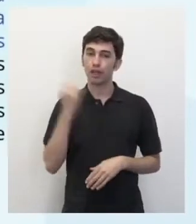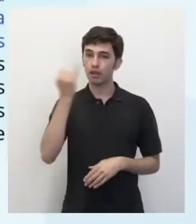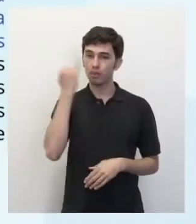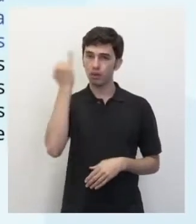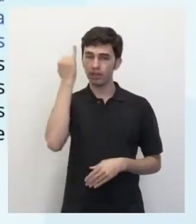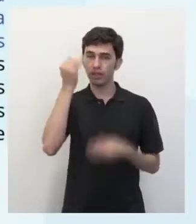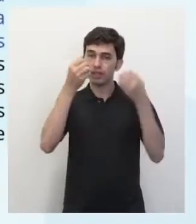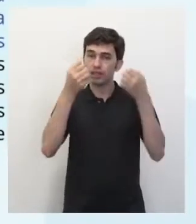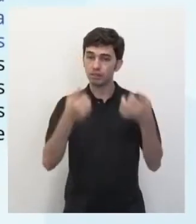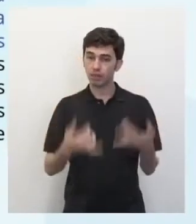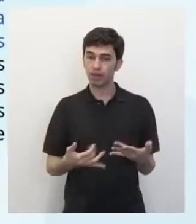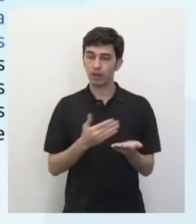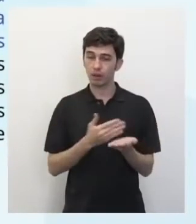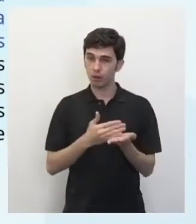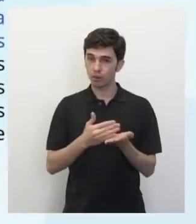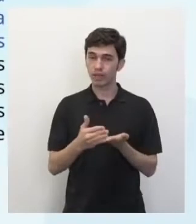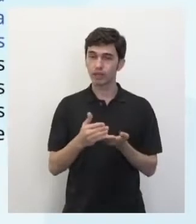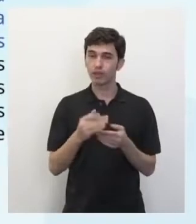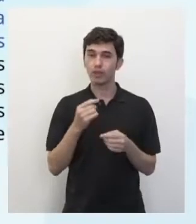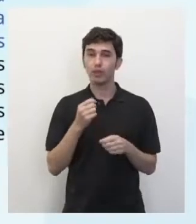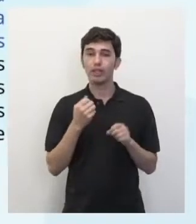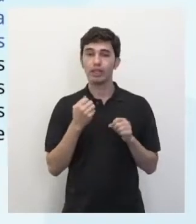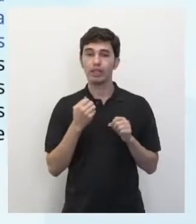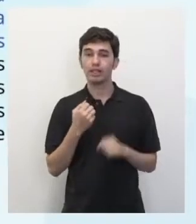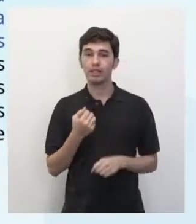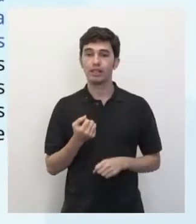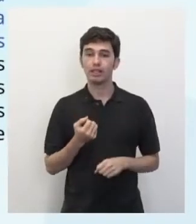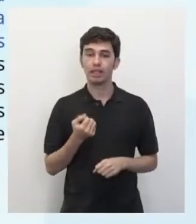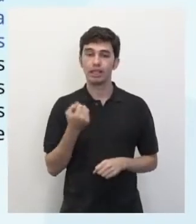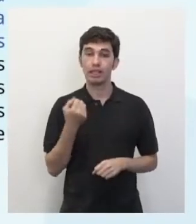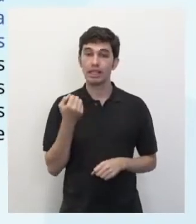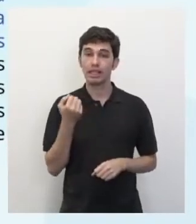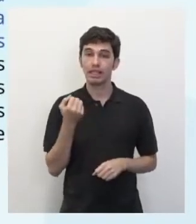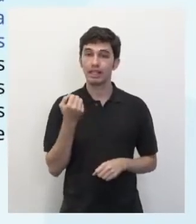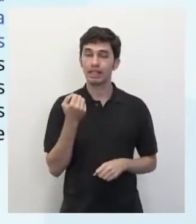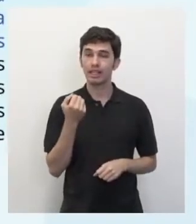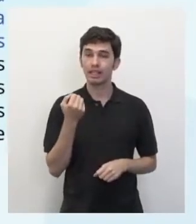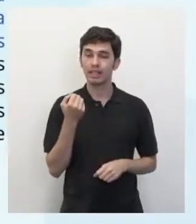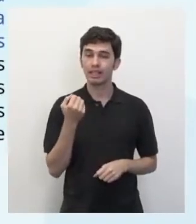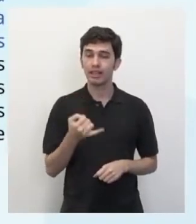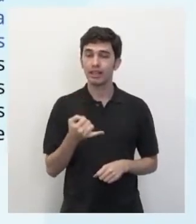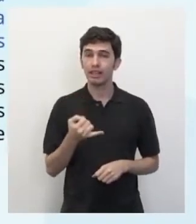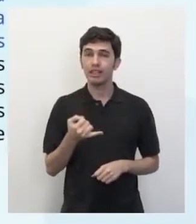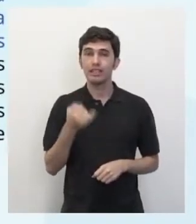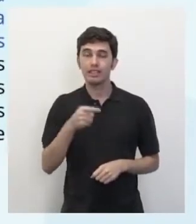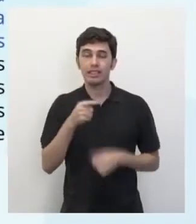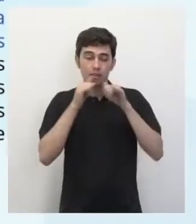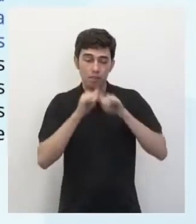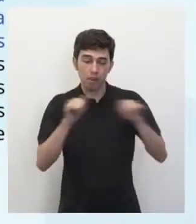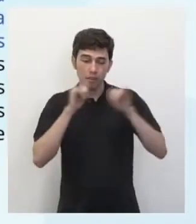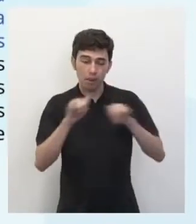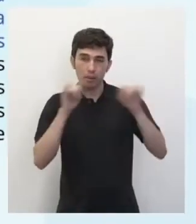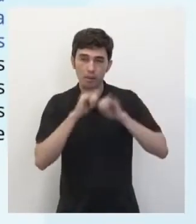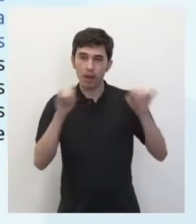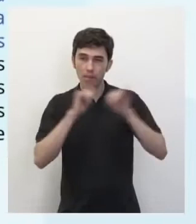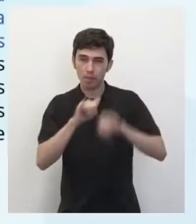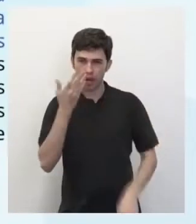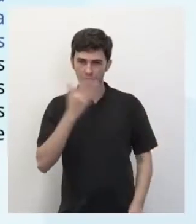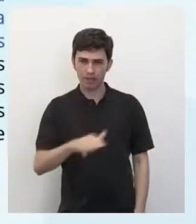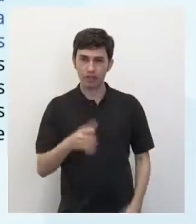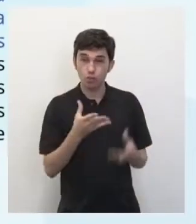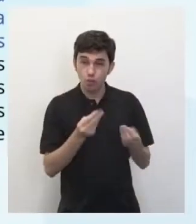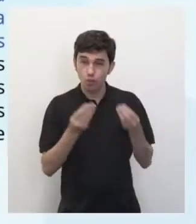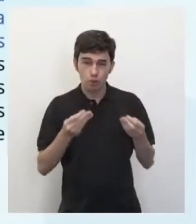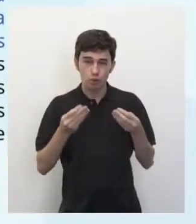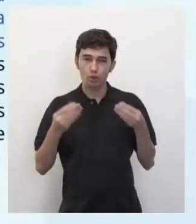de início, que a abusiva publicidade na infância muda o foco das crianças do que realmente é